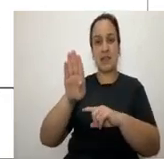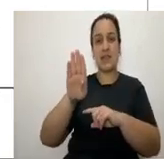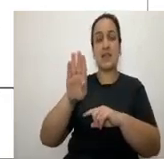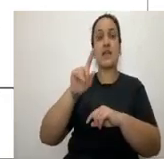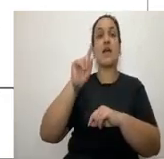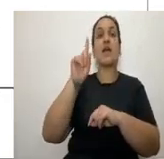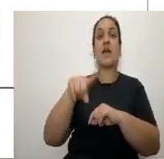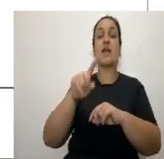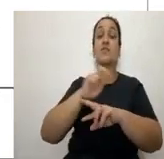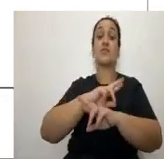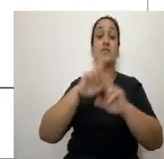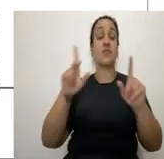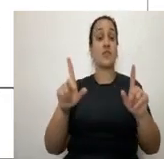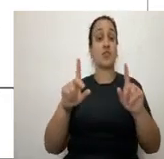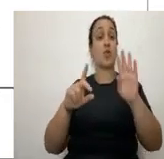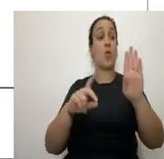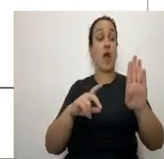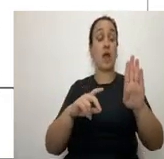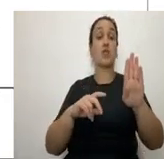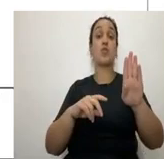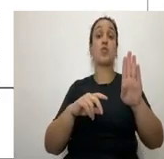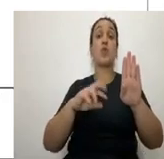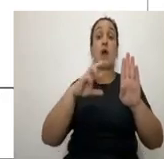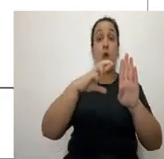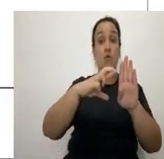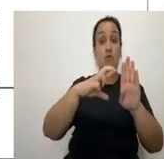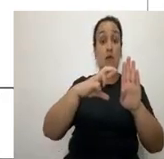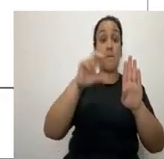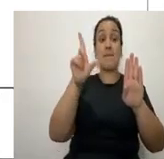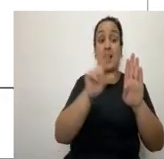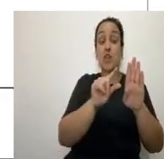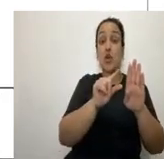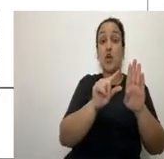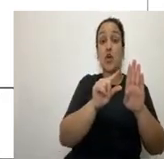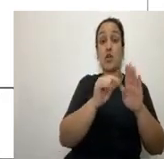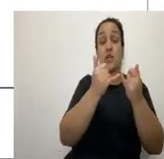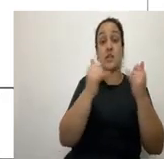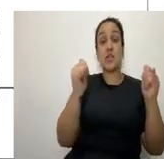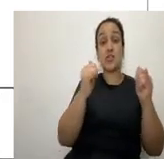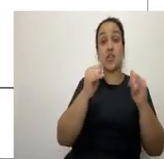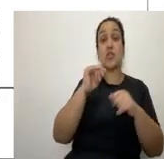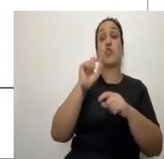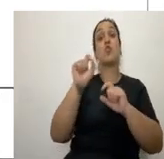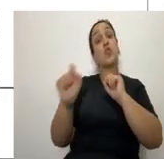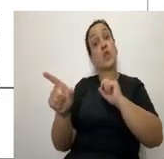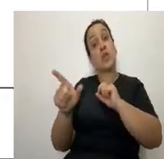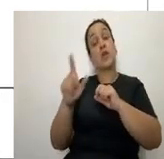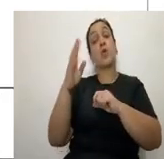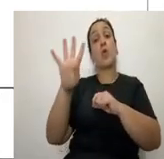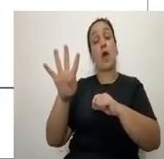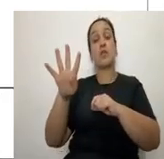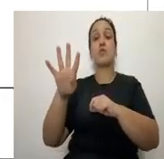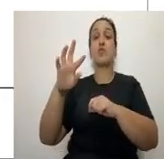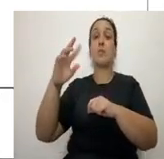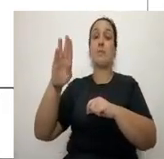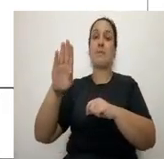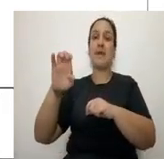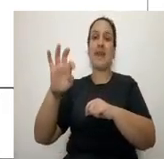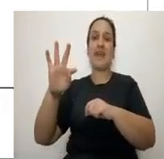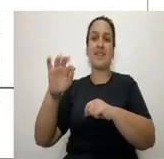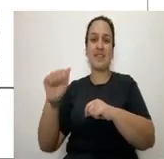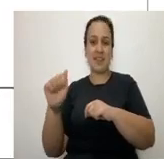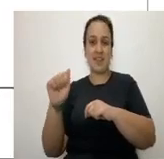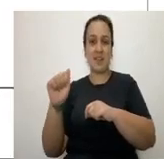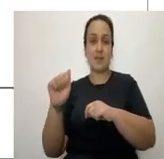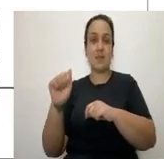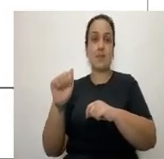para baixo. O que acontece? Ó, o 4-alfa tem menor energia do que o